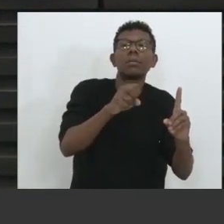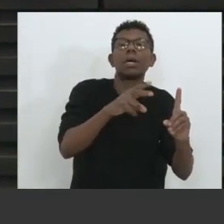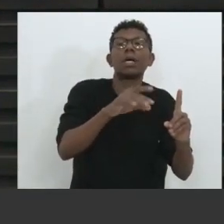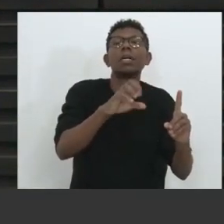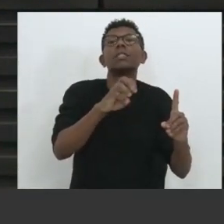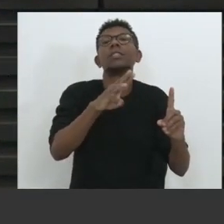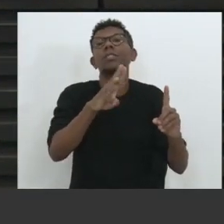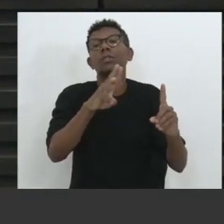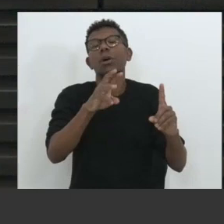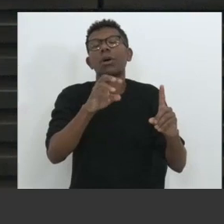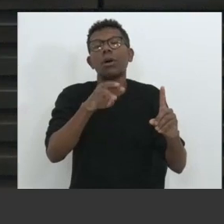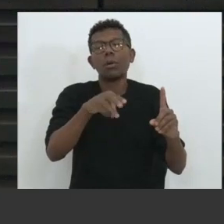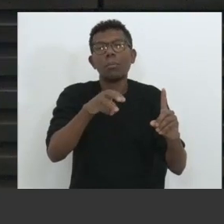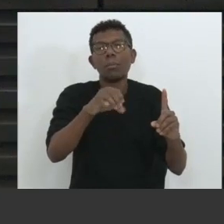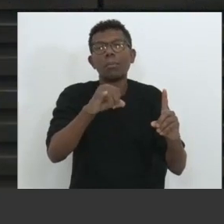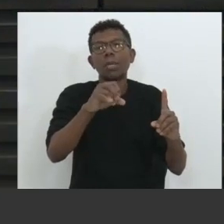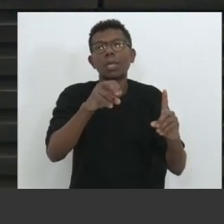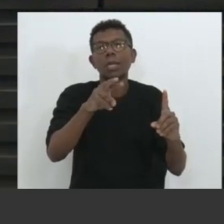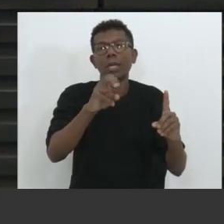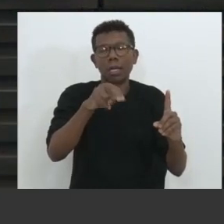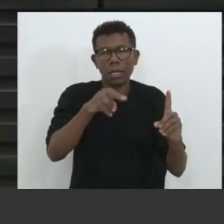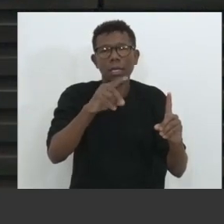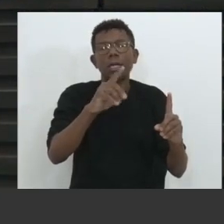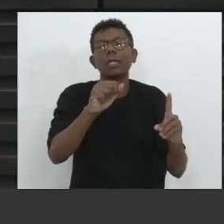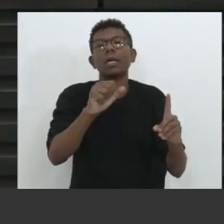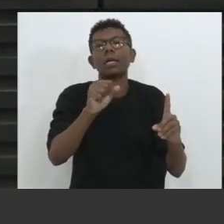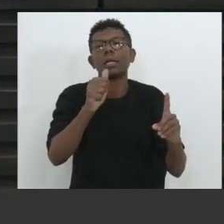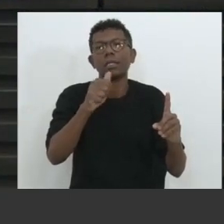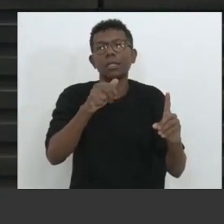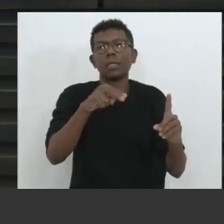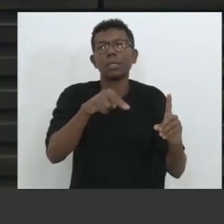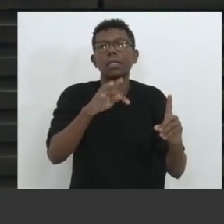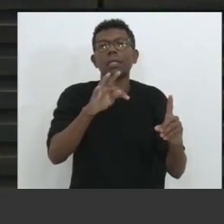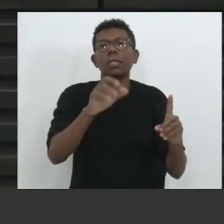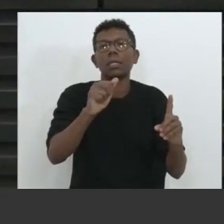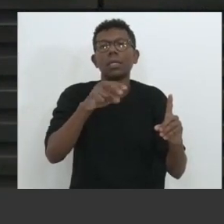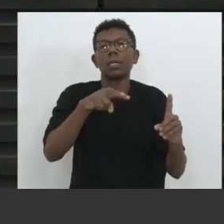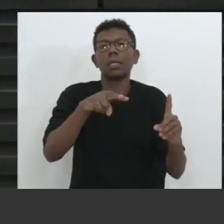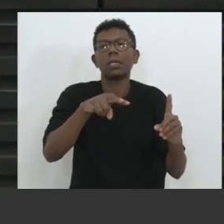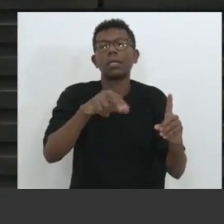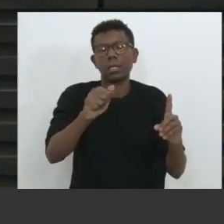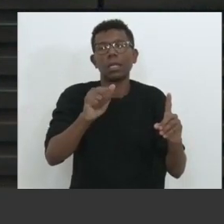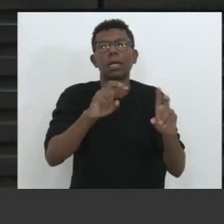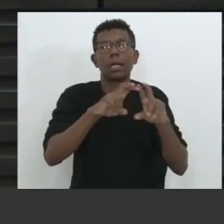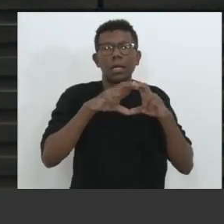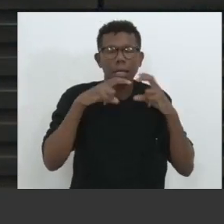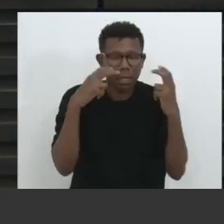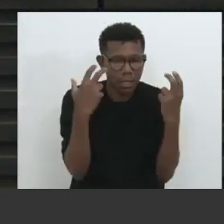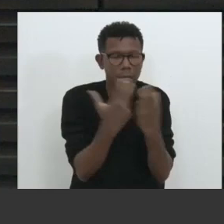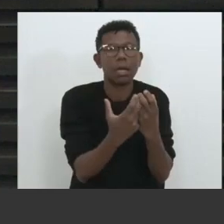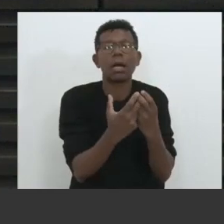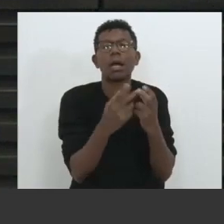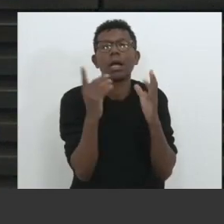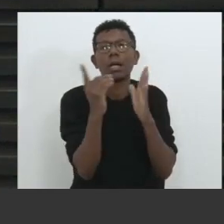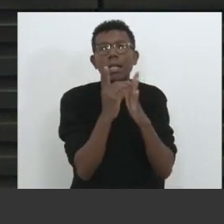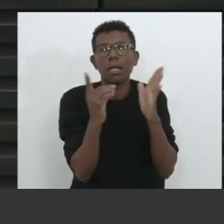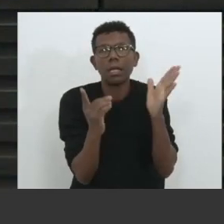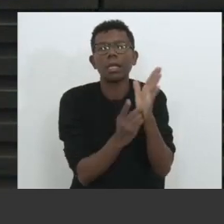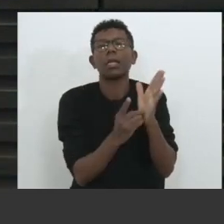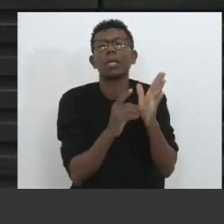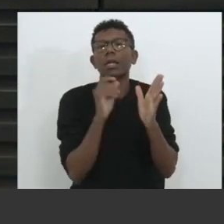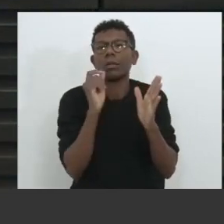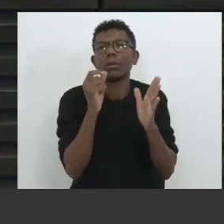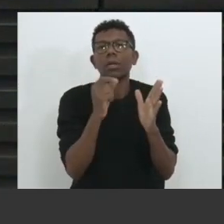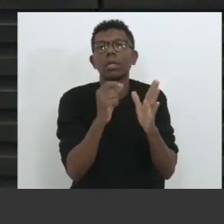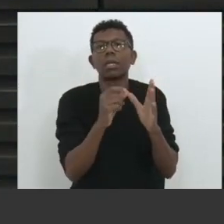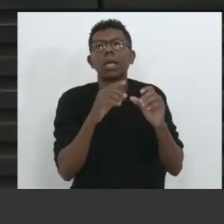Santana A Câmara Municipal de Guarulhos decreta artigo primeiro fica concedido o